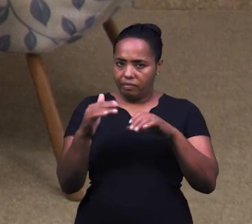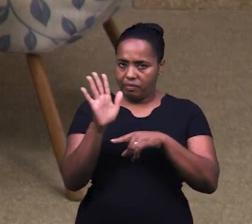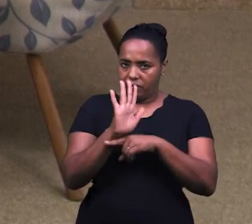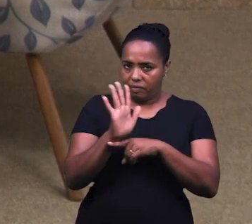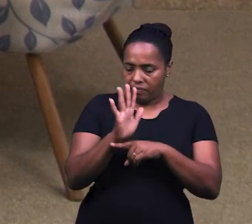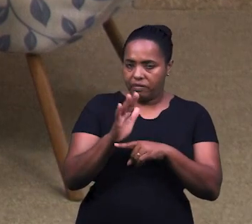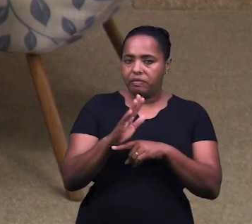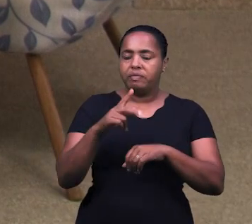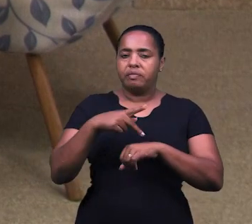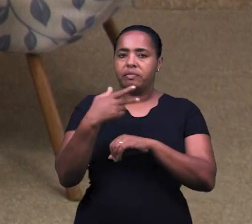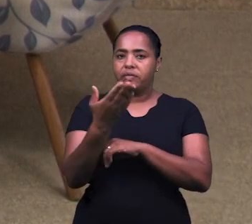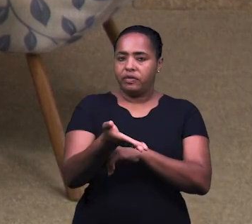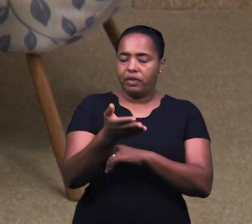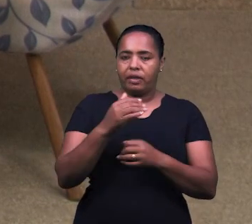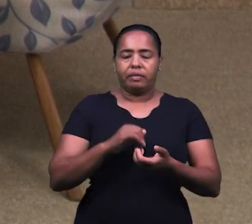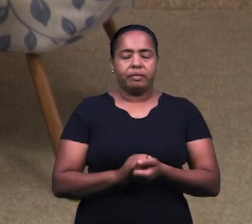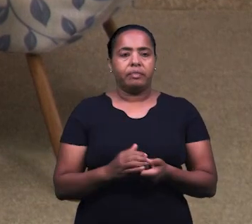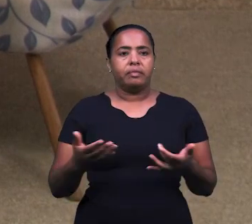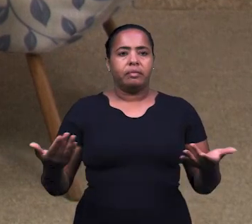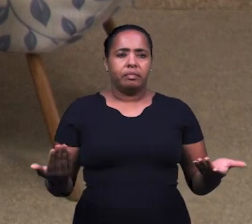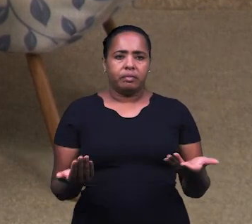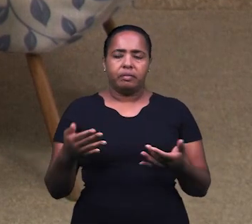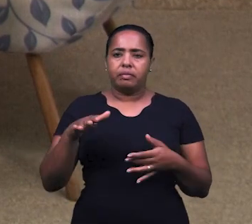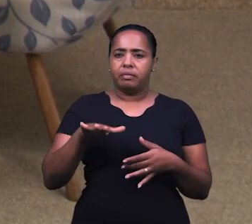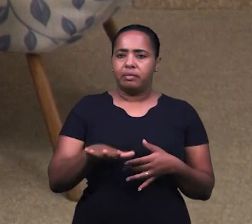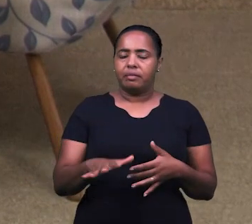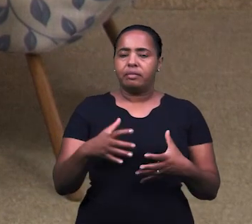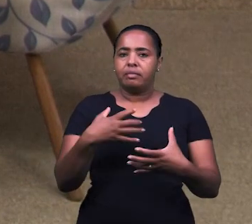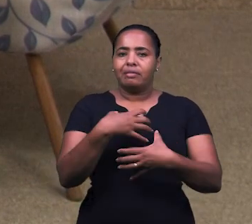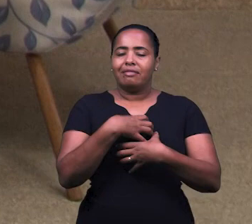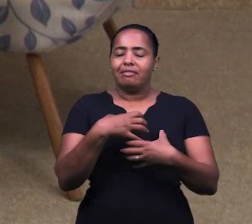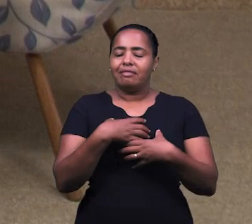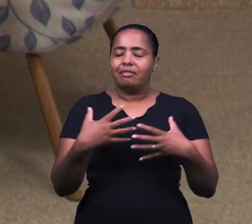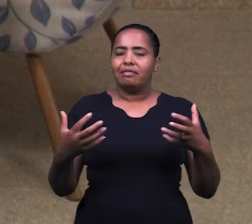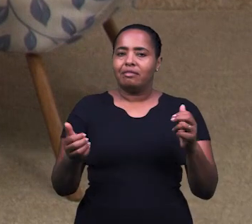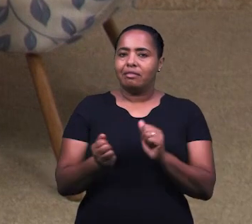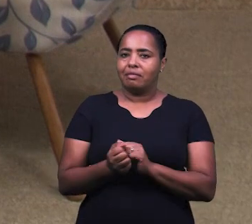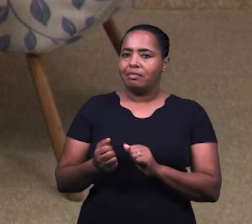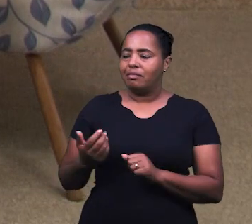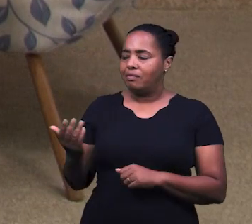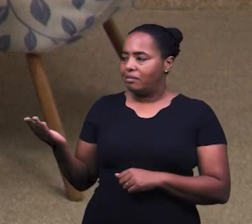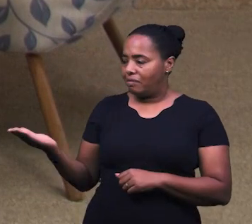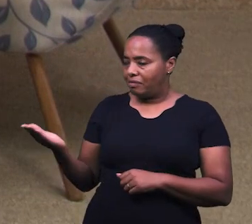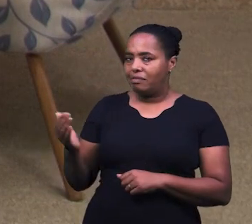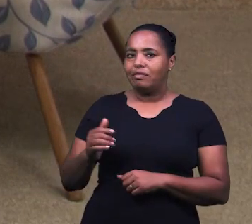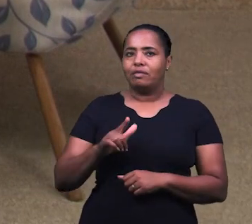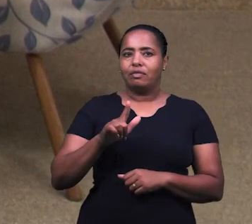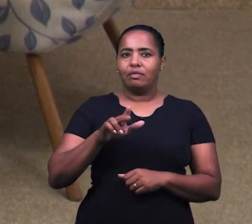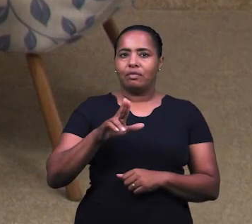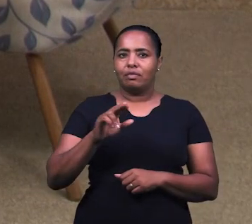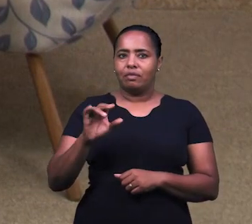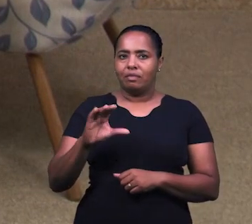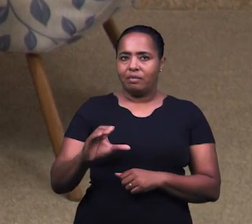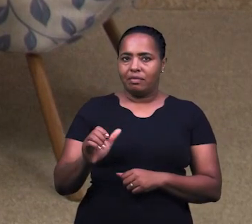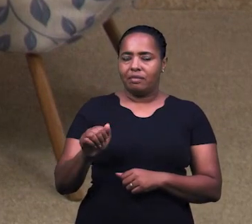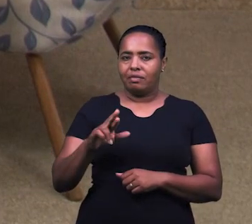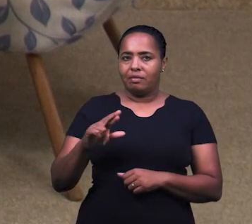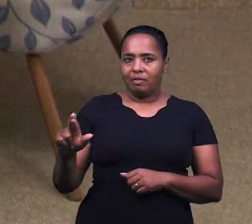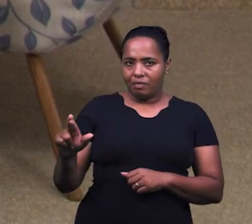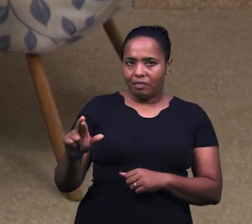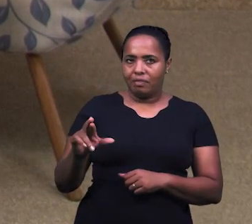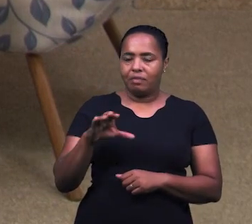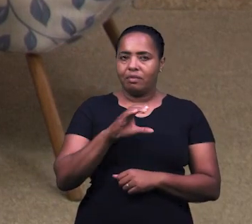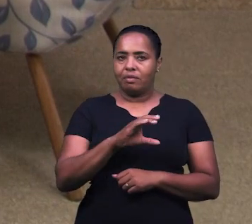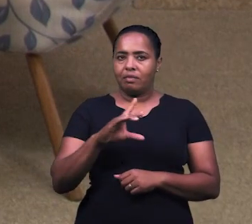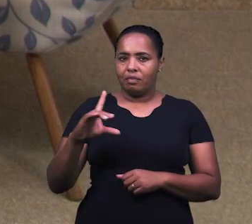irmãos das nossas igrejas do exterior. Nesta tarde, nós temos a alegria de ter conosco aqui nosso companheiro Luiz Carlos Dias, que é